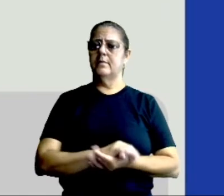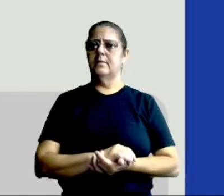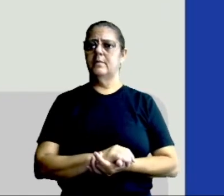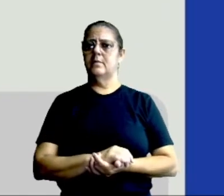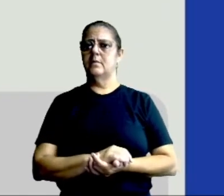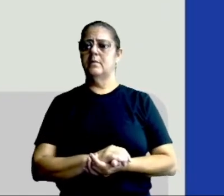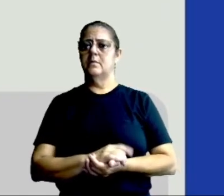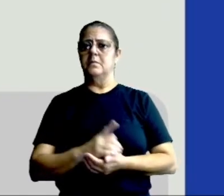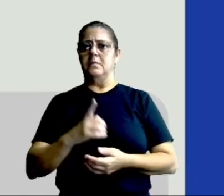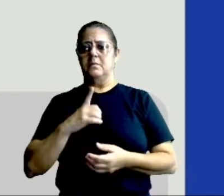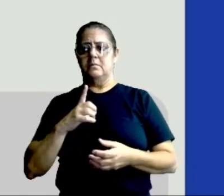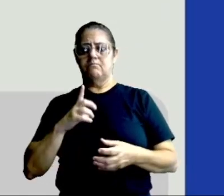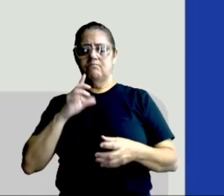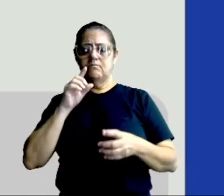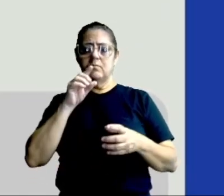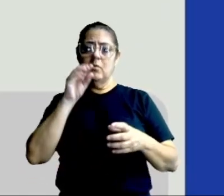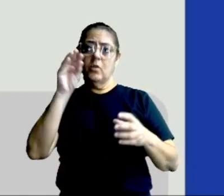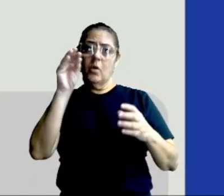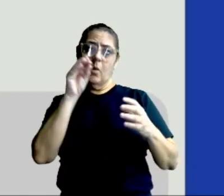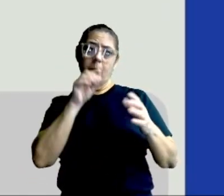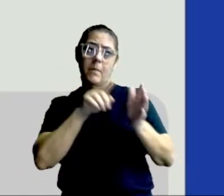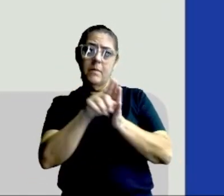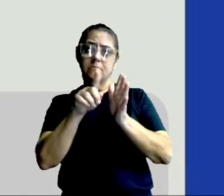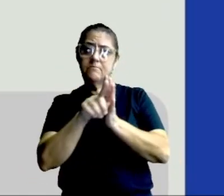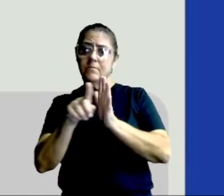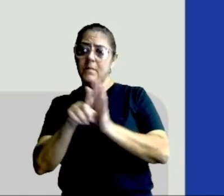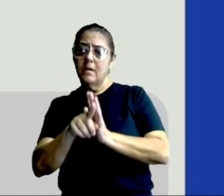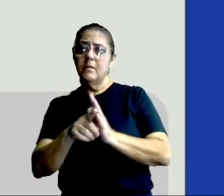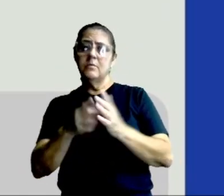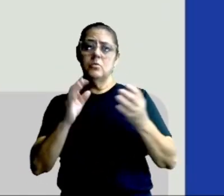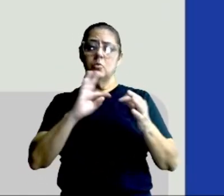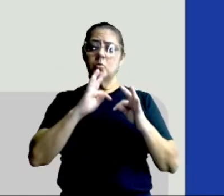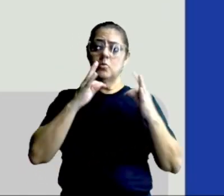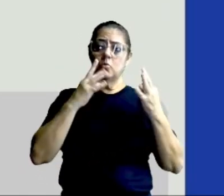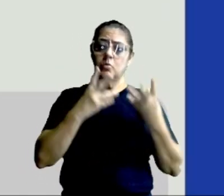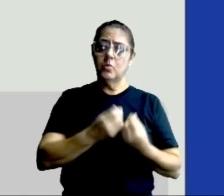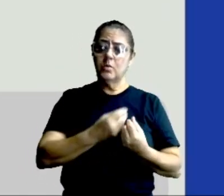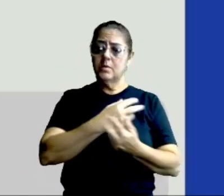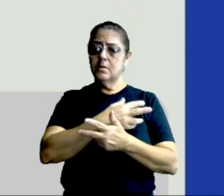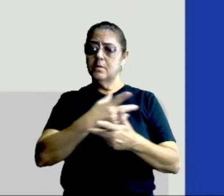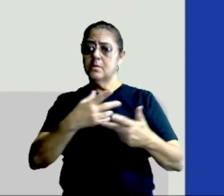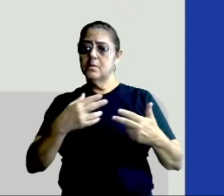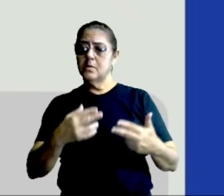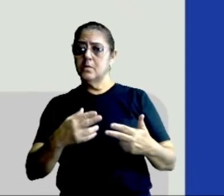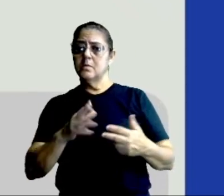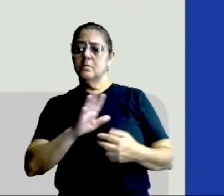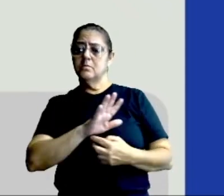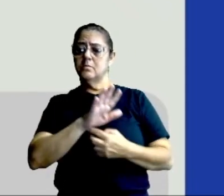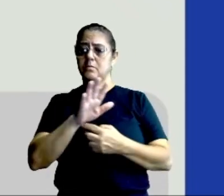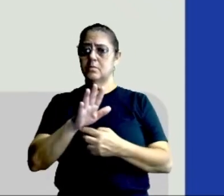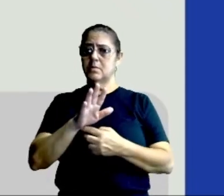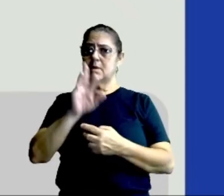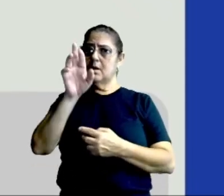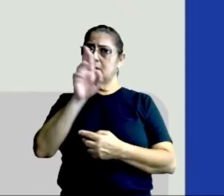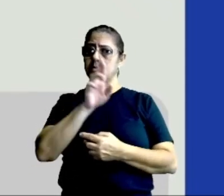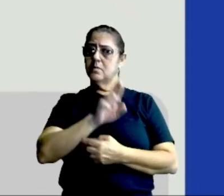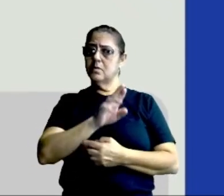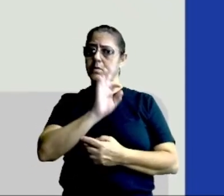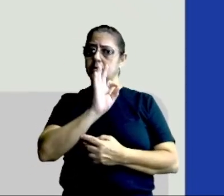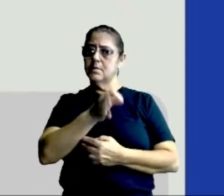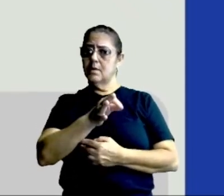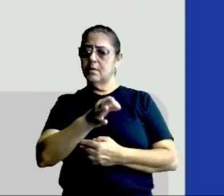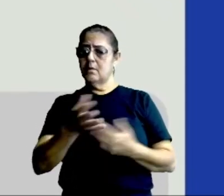e foi colocado todos os pontos e realizado com vocês Será que a gente conseguiu colocar a resposta certa